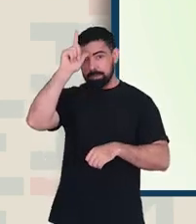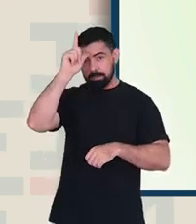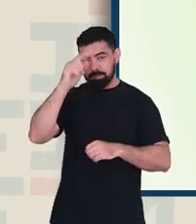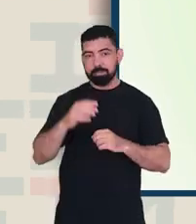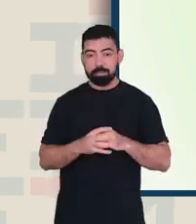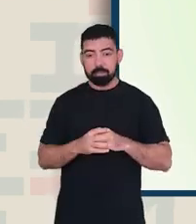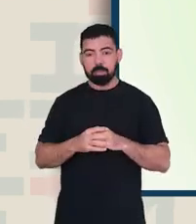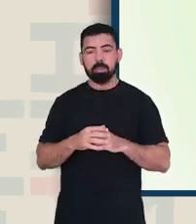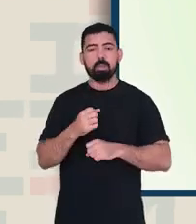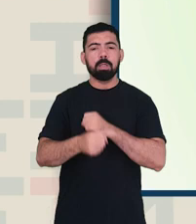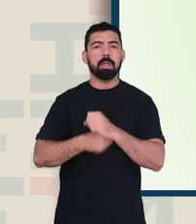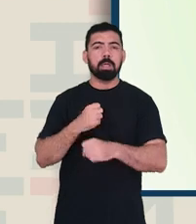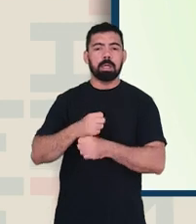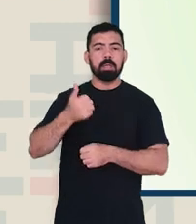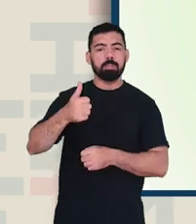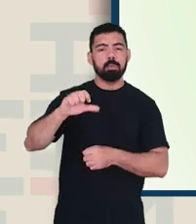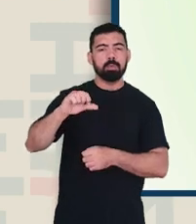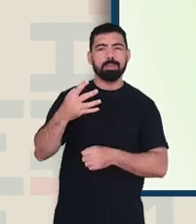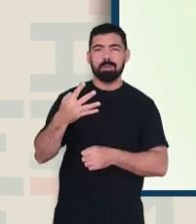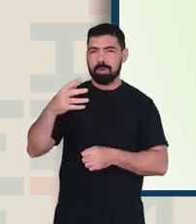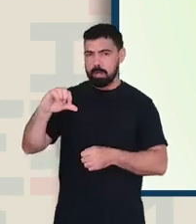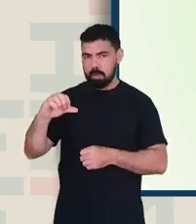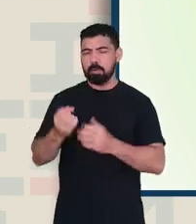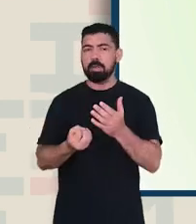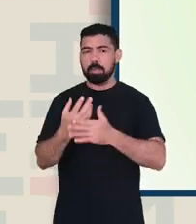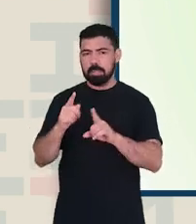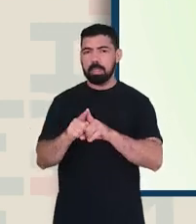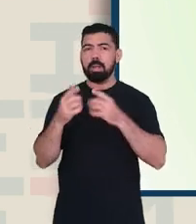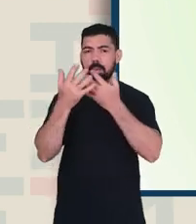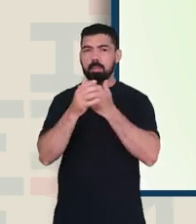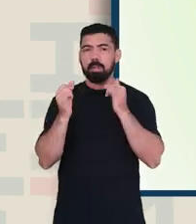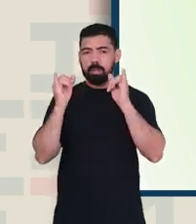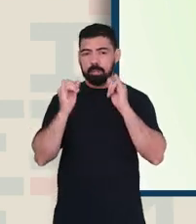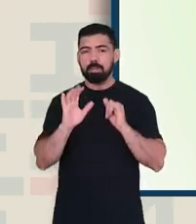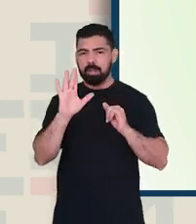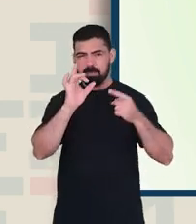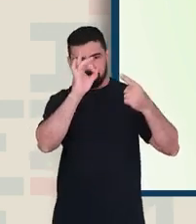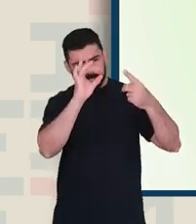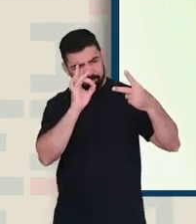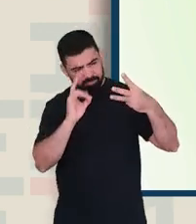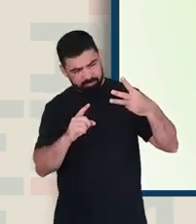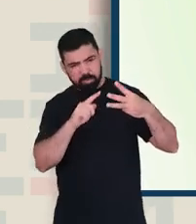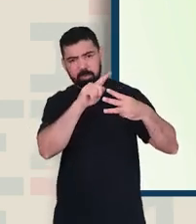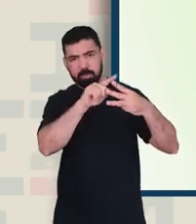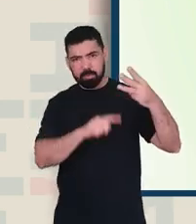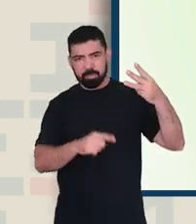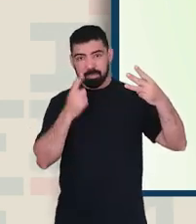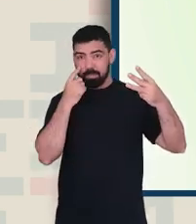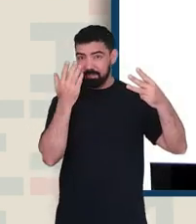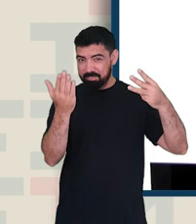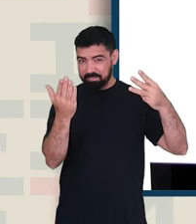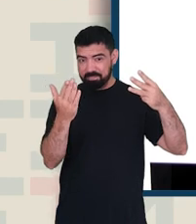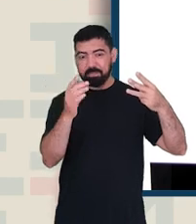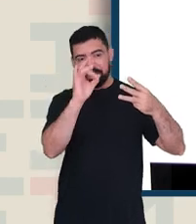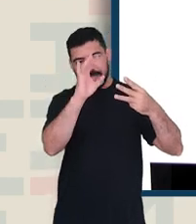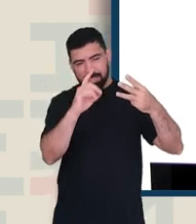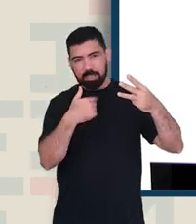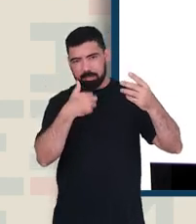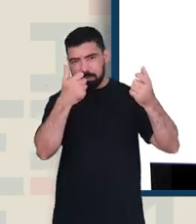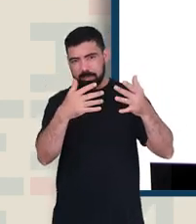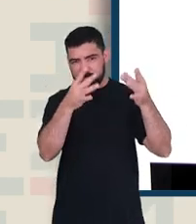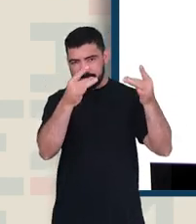se faz música eletrônica. Já vamos falar um pouquinho de cada uma dessas três correntes que eu